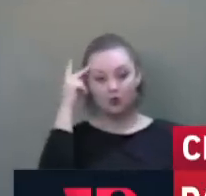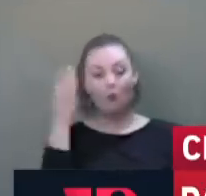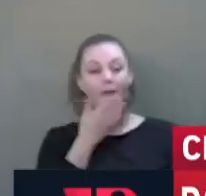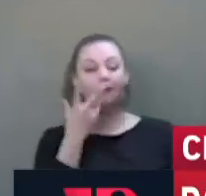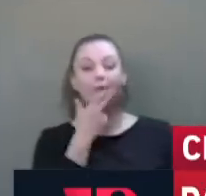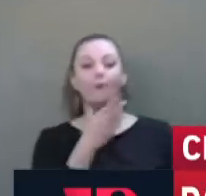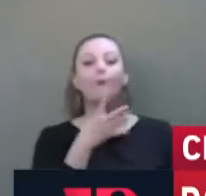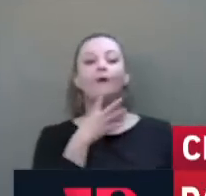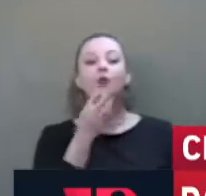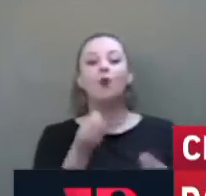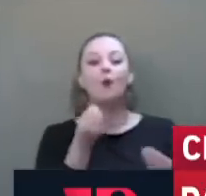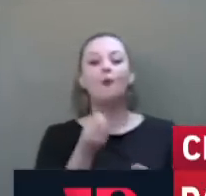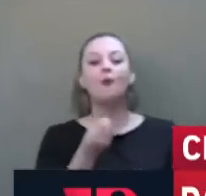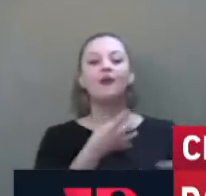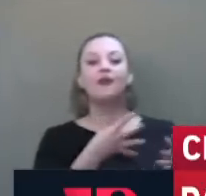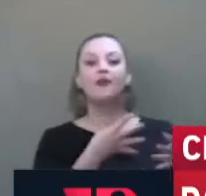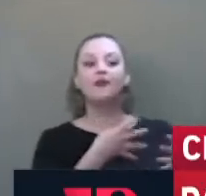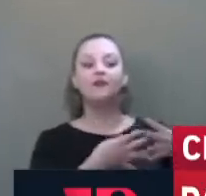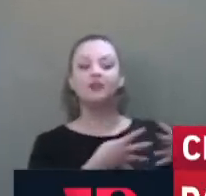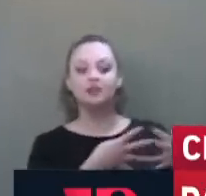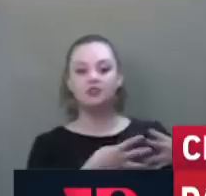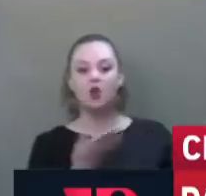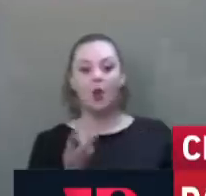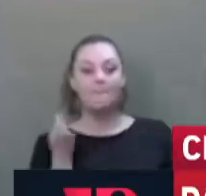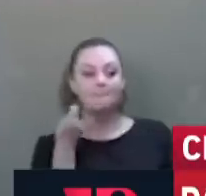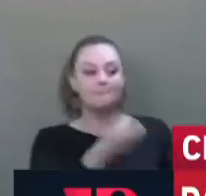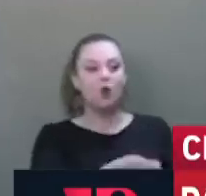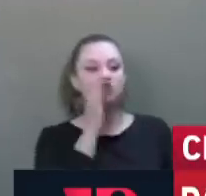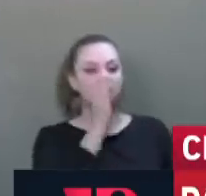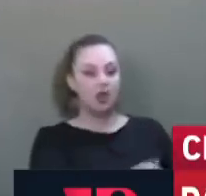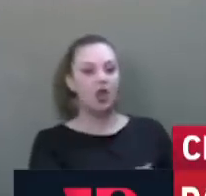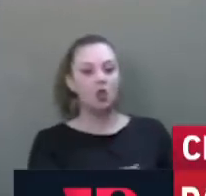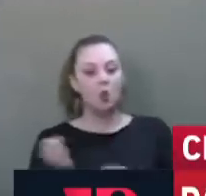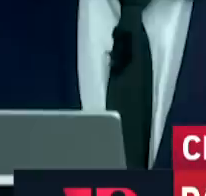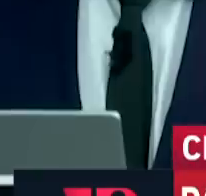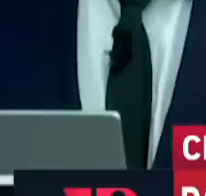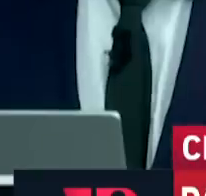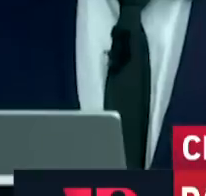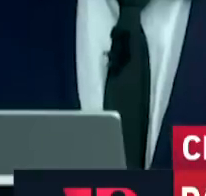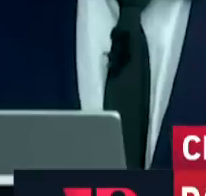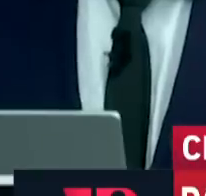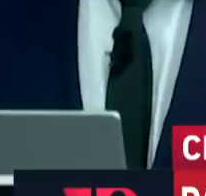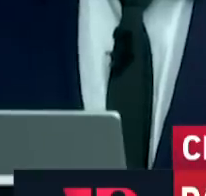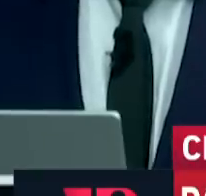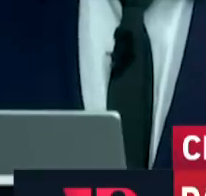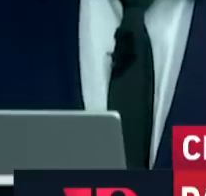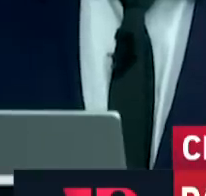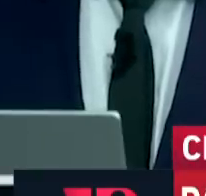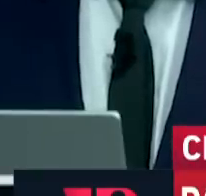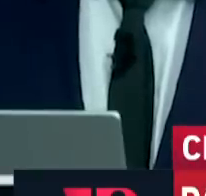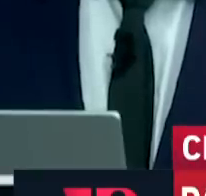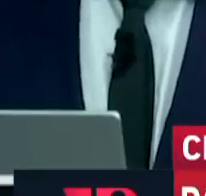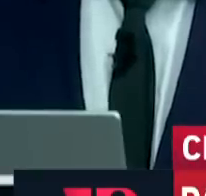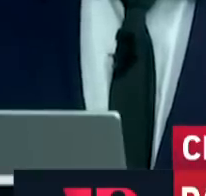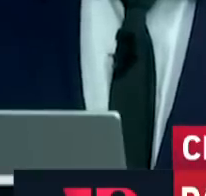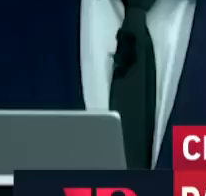MEC neste momento tem um único objetivo: desgastar o governo em ano eleitoral. Eu não tenho absolutamente nada contra os ministros e quem